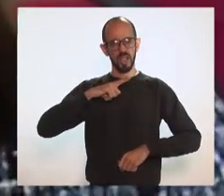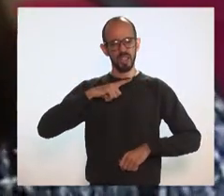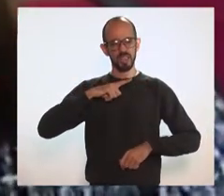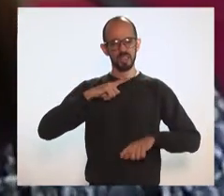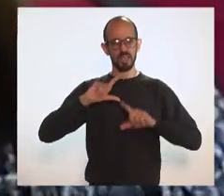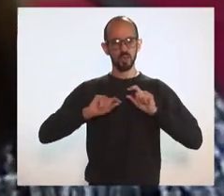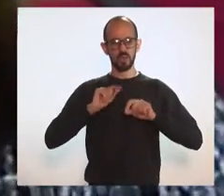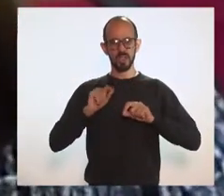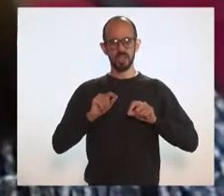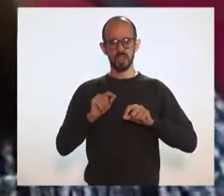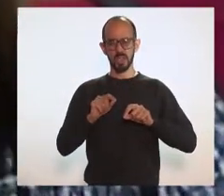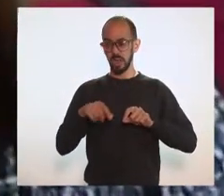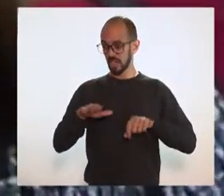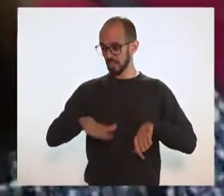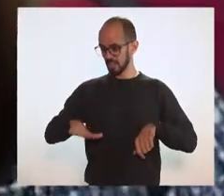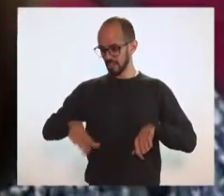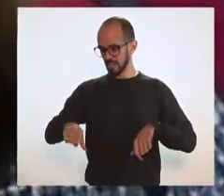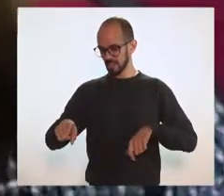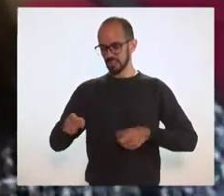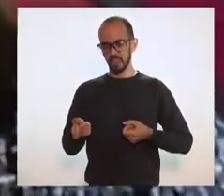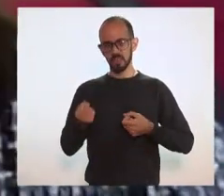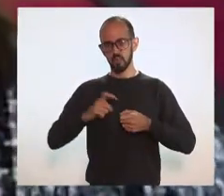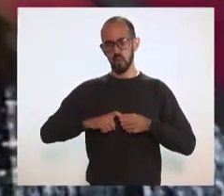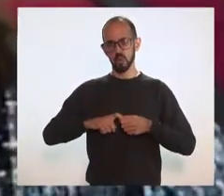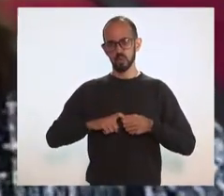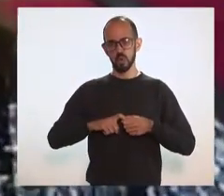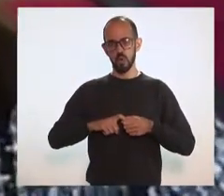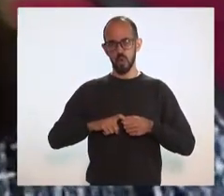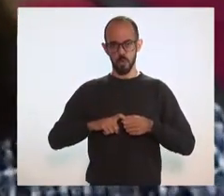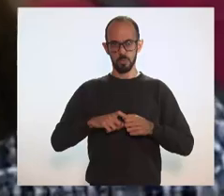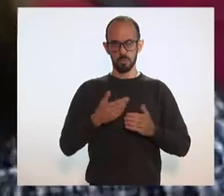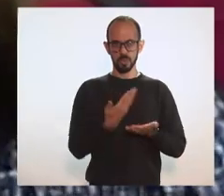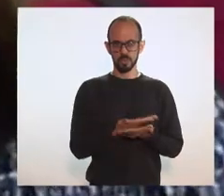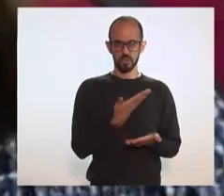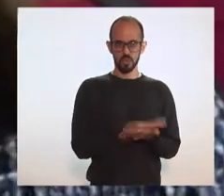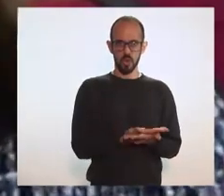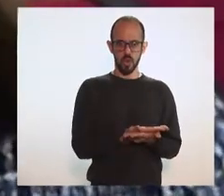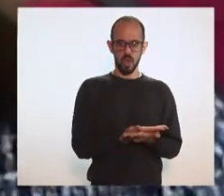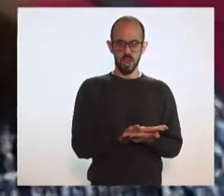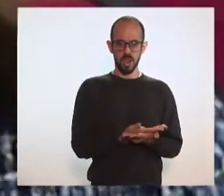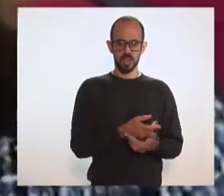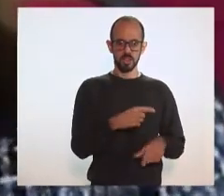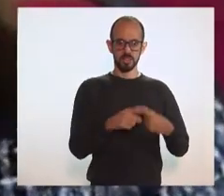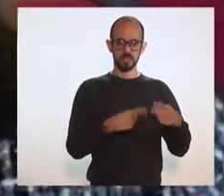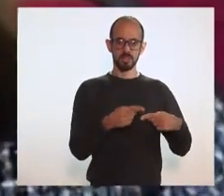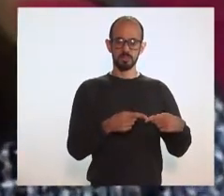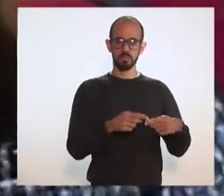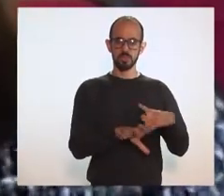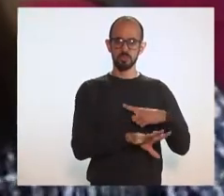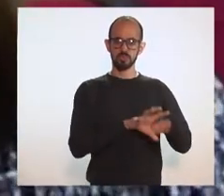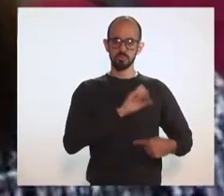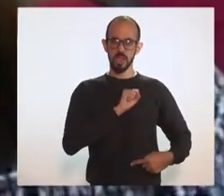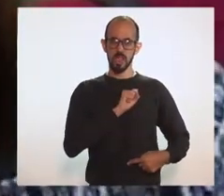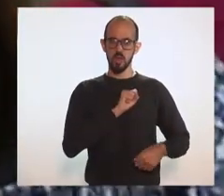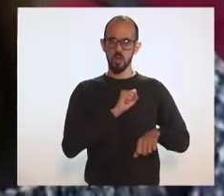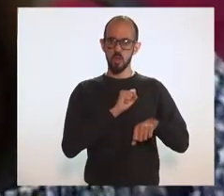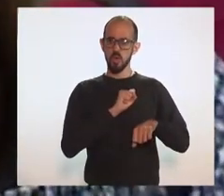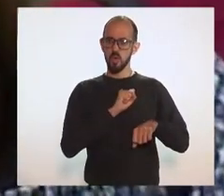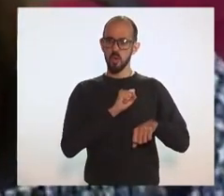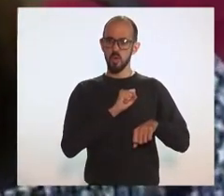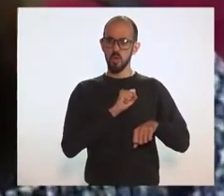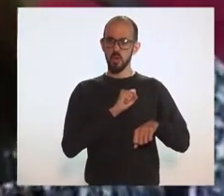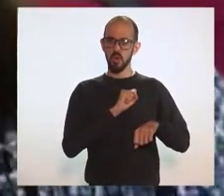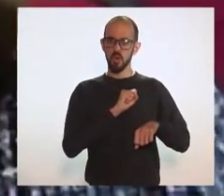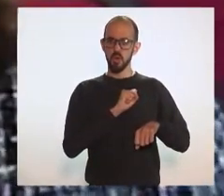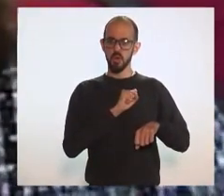notícia de alguma criança que retornou à escola e que acabou sendo contaminada, como uma pessoa